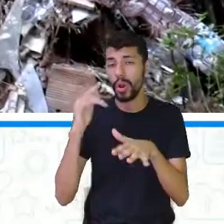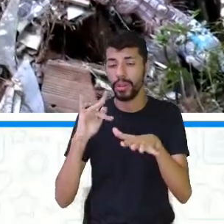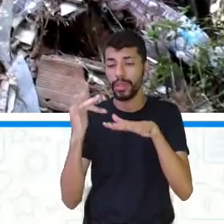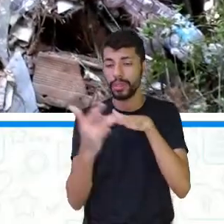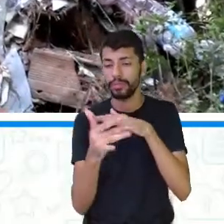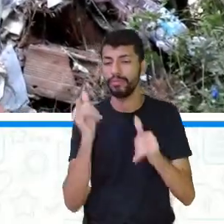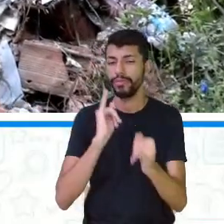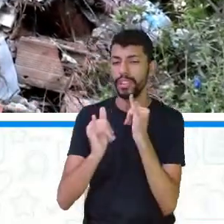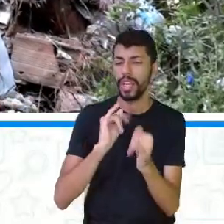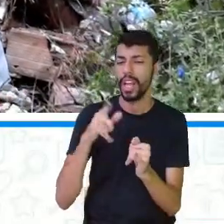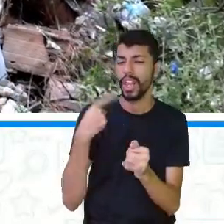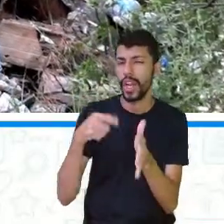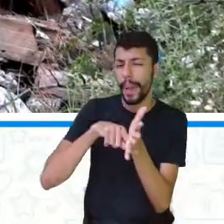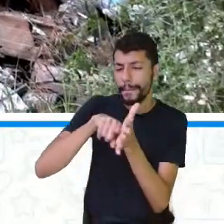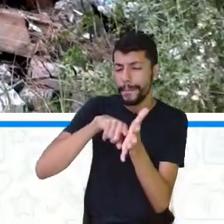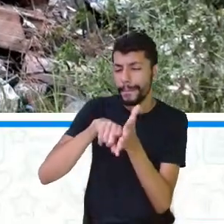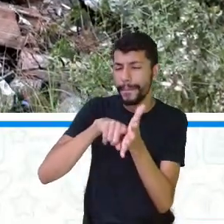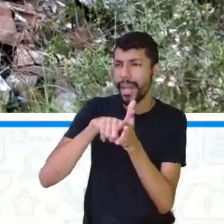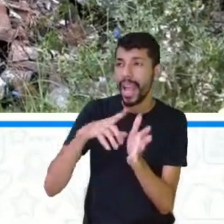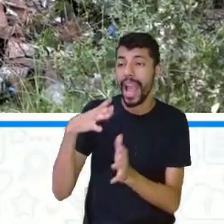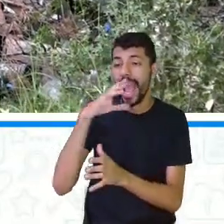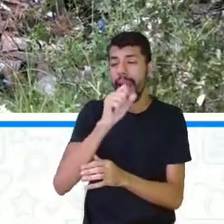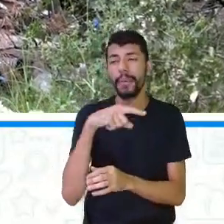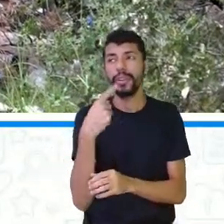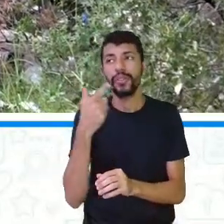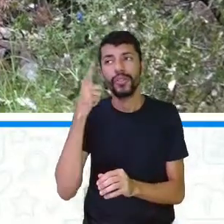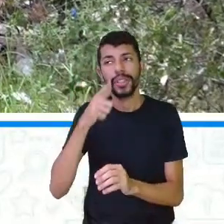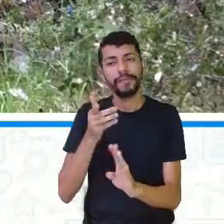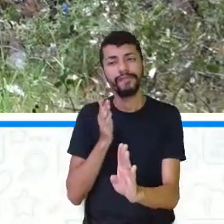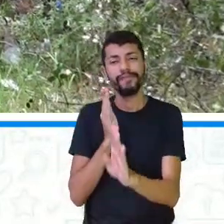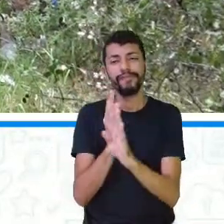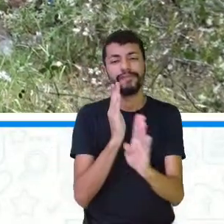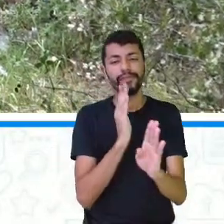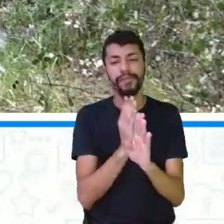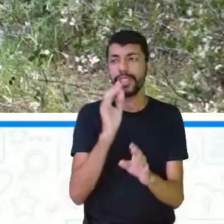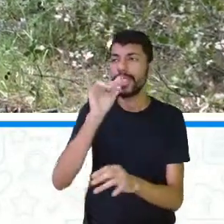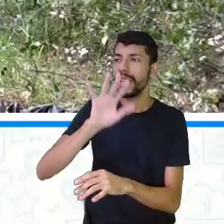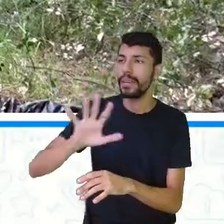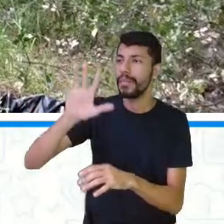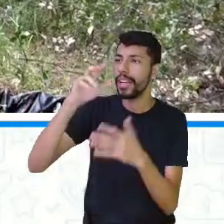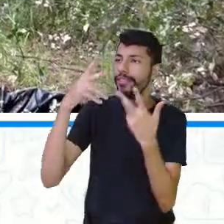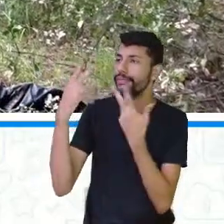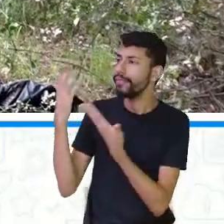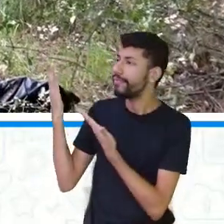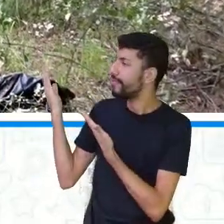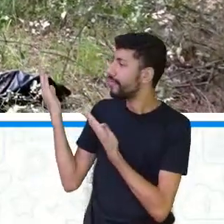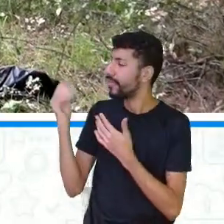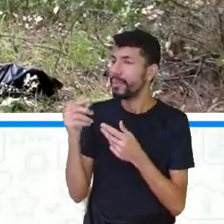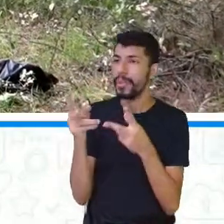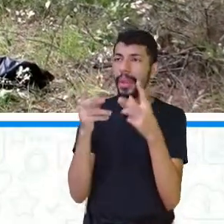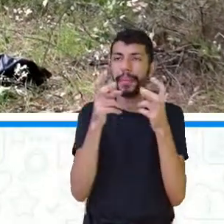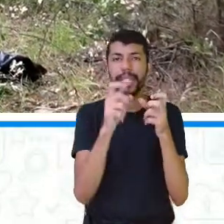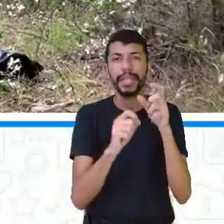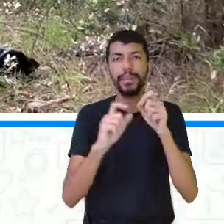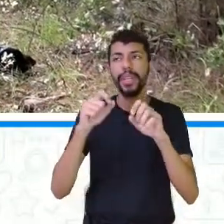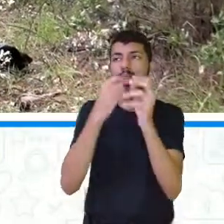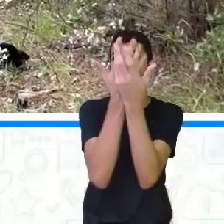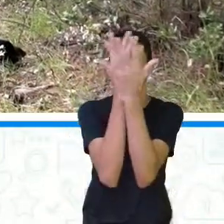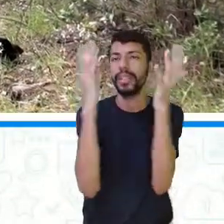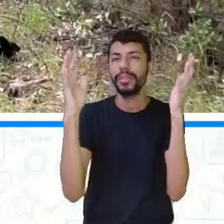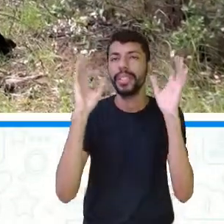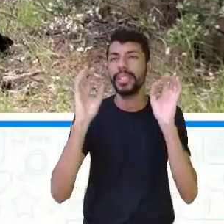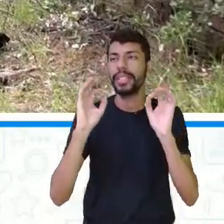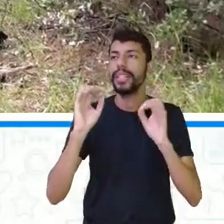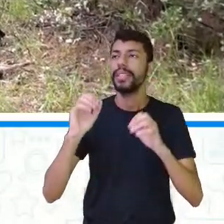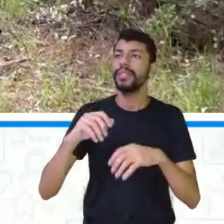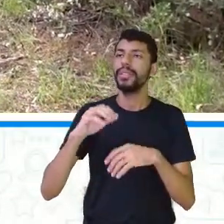gente pesquisar de forma muito rápida, a gente consegue encontrar imagens assim. Eu estou vendo uma natureza, né? Uma mata,